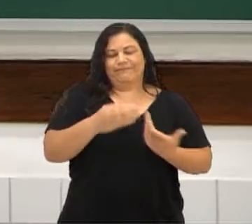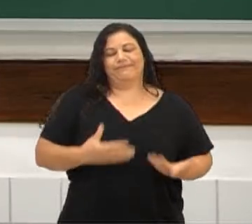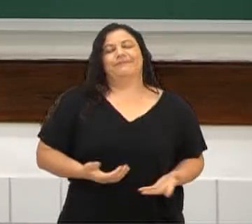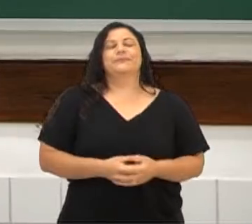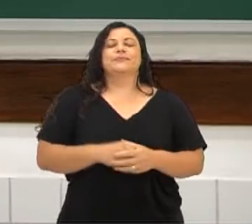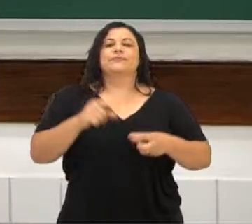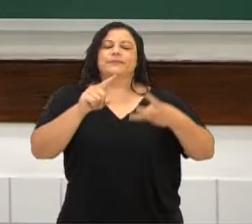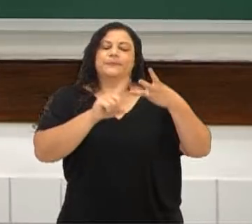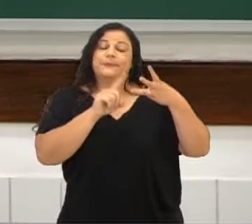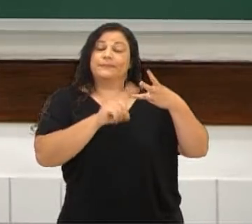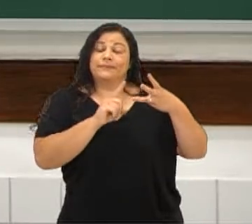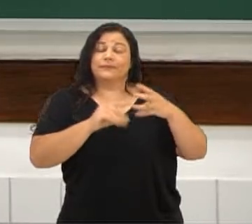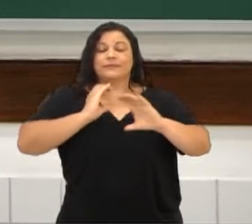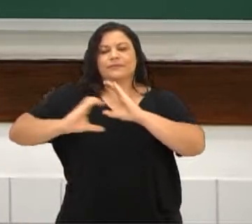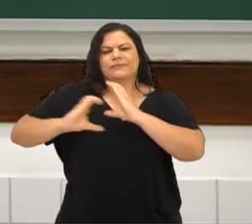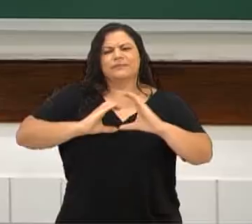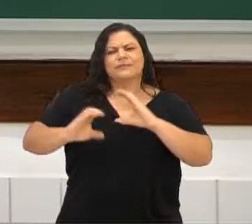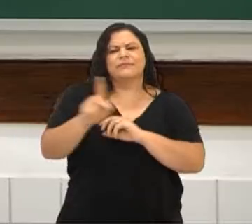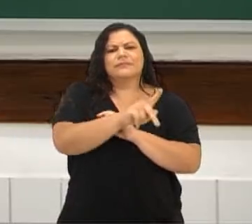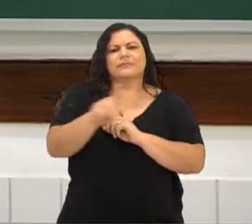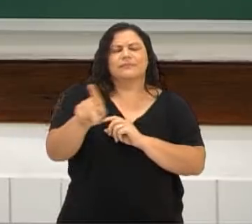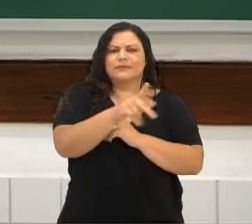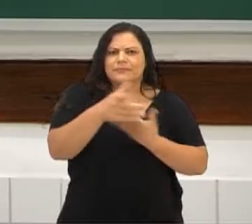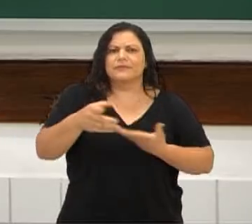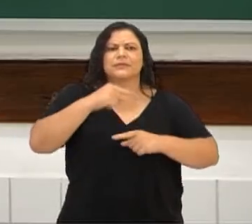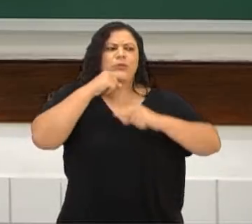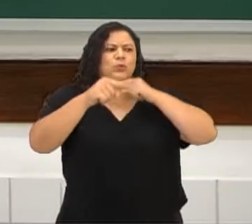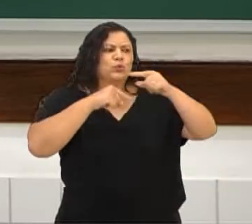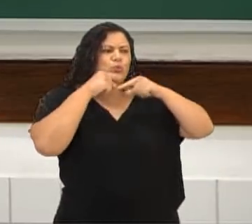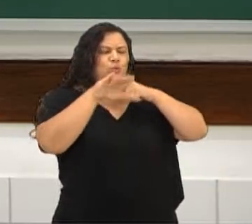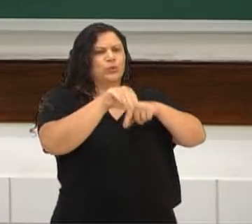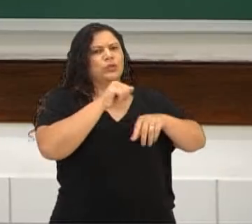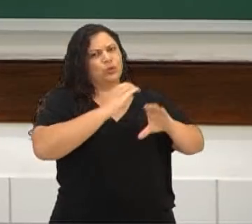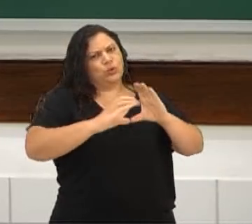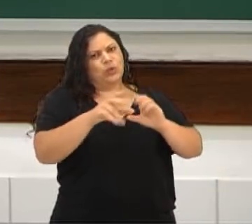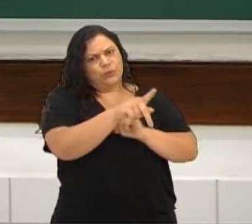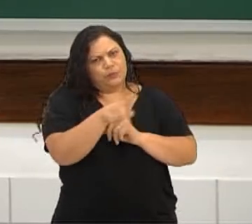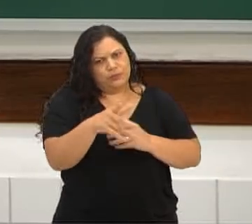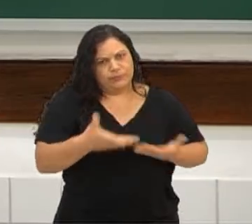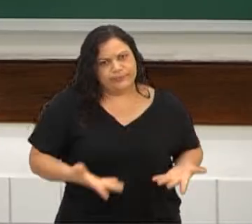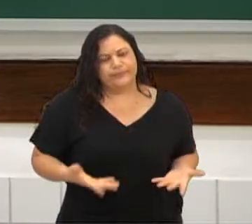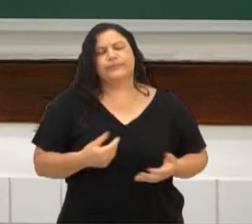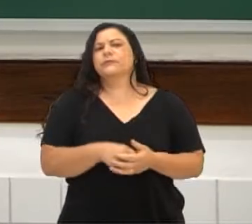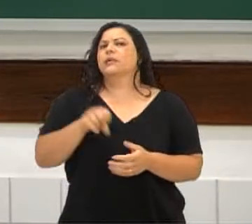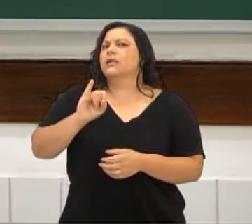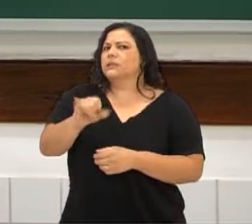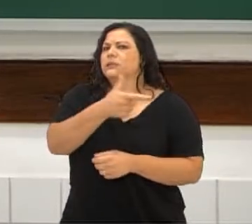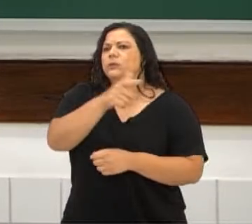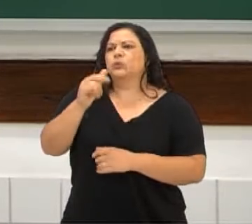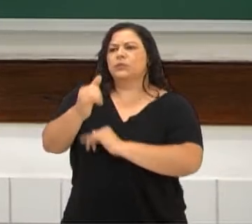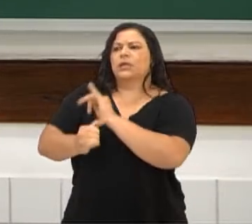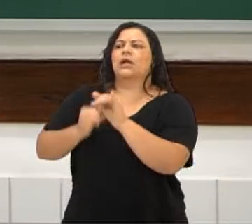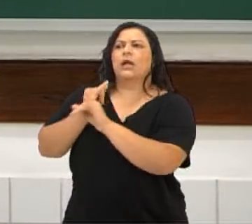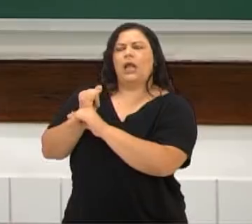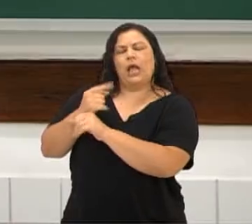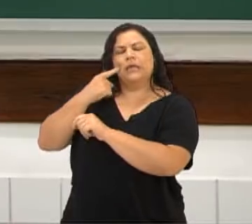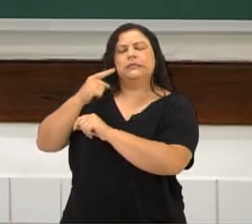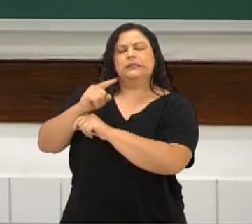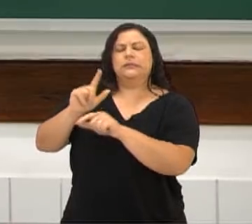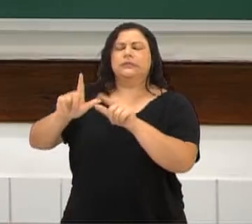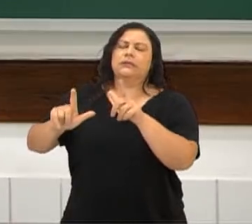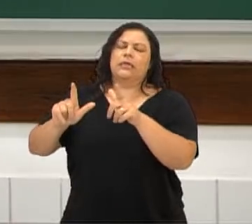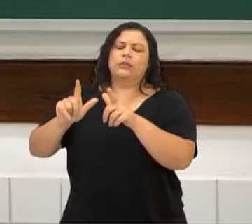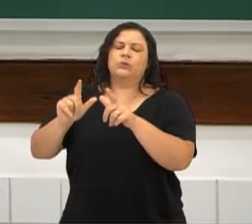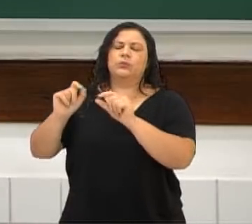menos importante, comunique-se com seus professores, tire suas dúvidas. E se você ainda não tem acesso às salas virtuais, continue